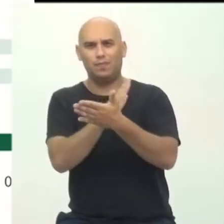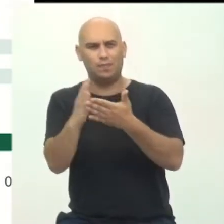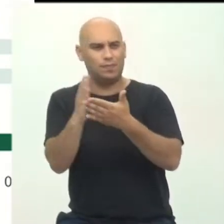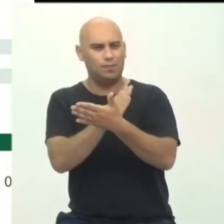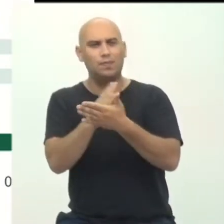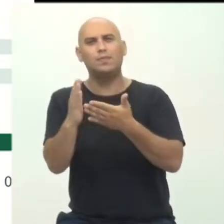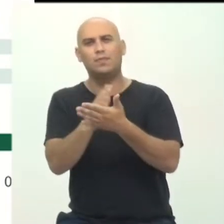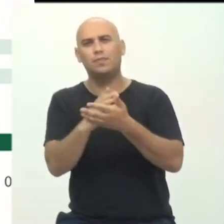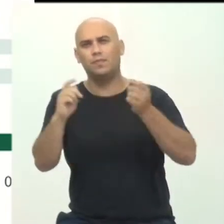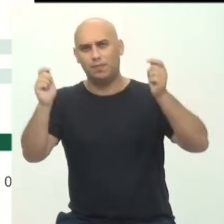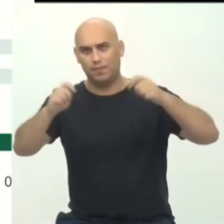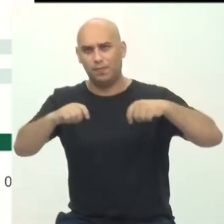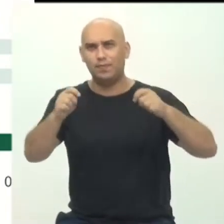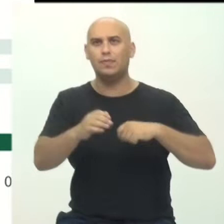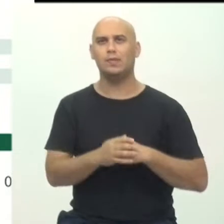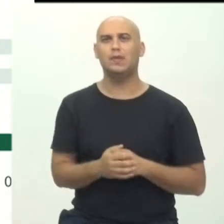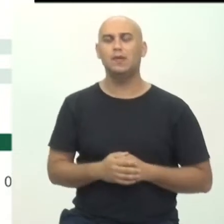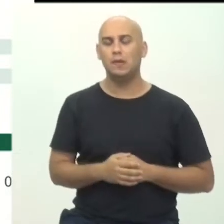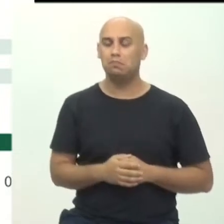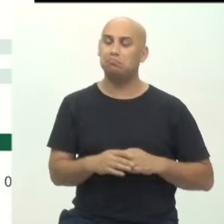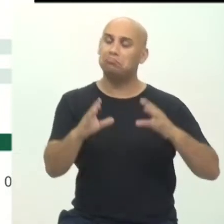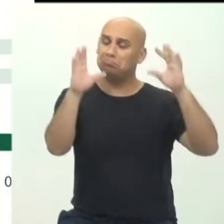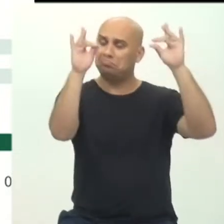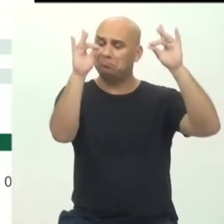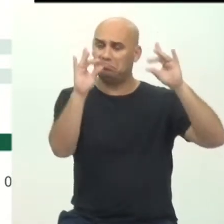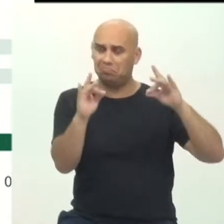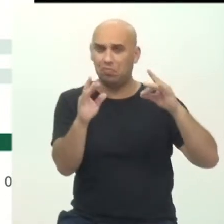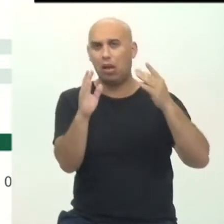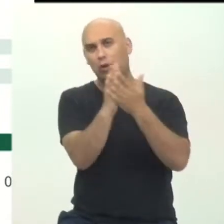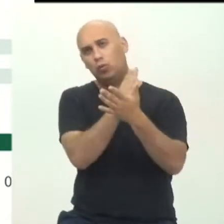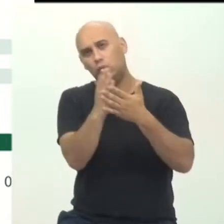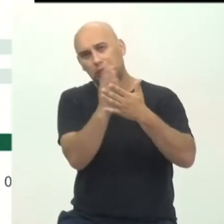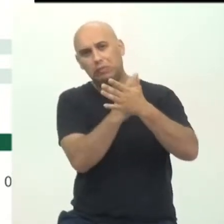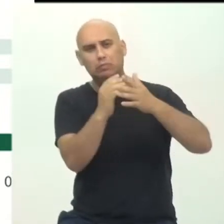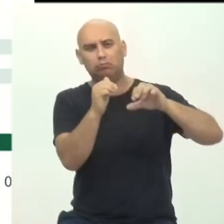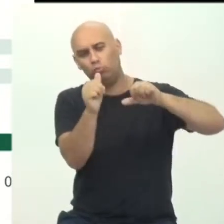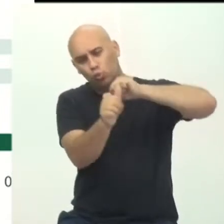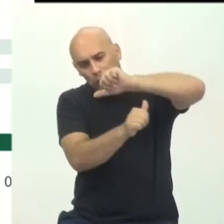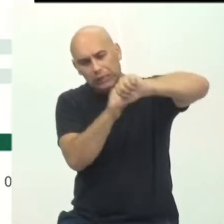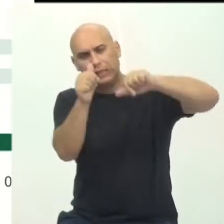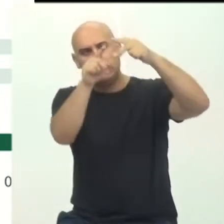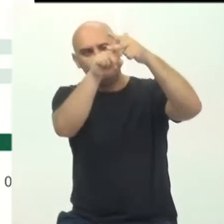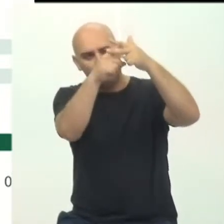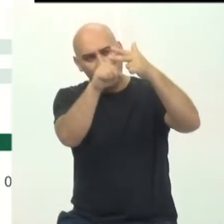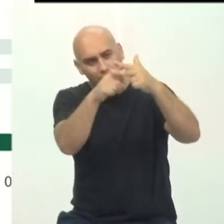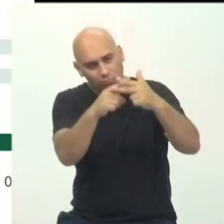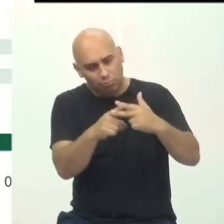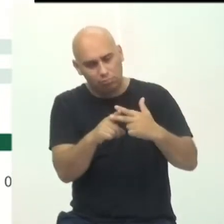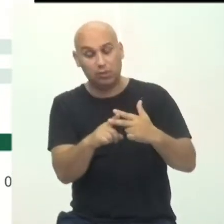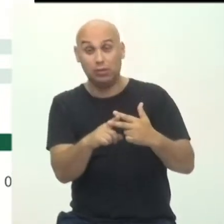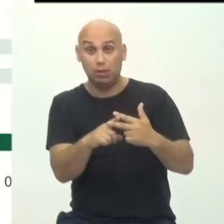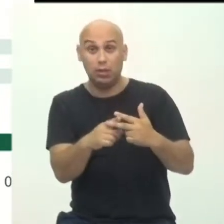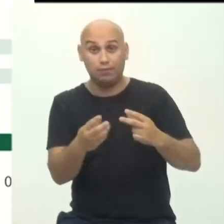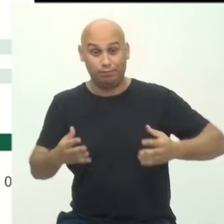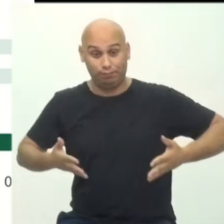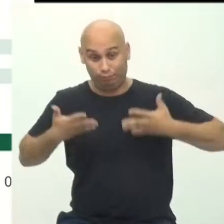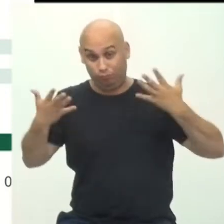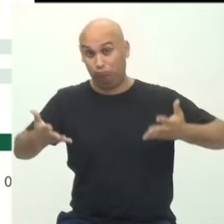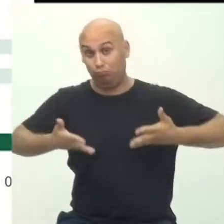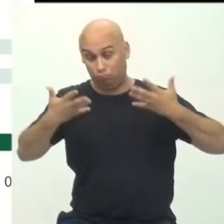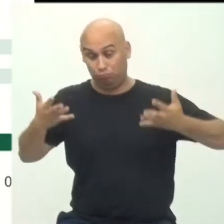se esse projeto contemplava. Fizemos algumas modificações no sentido de proporcionar